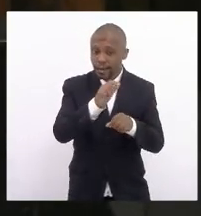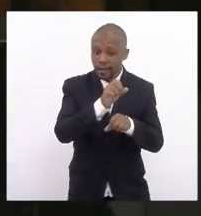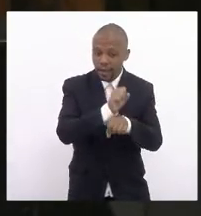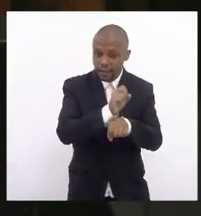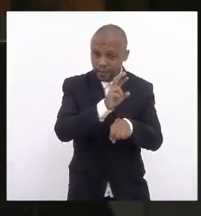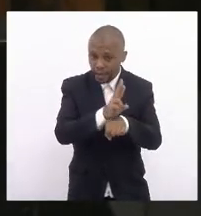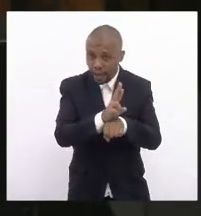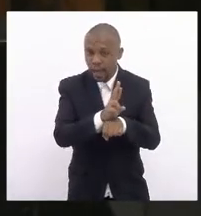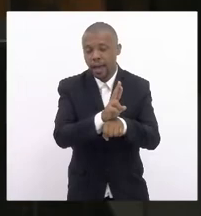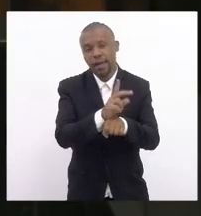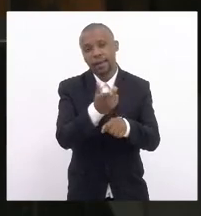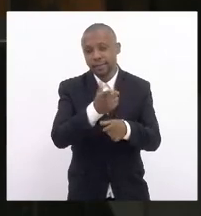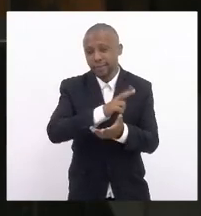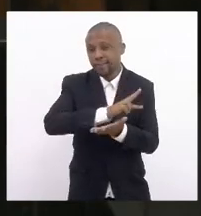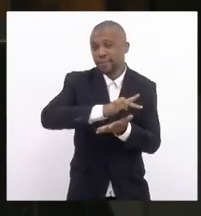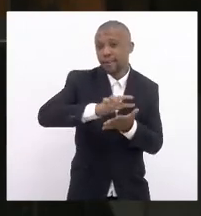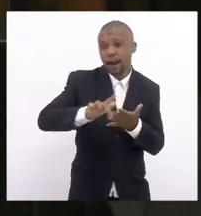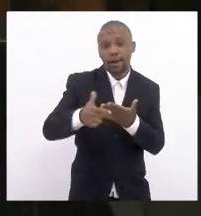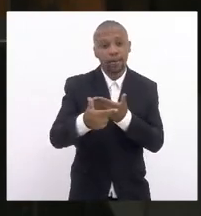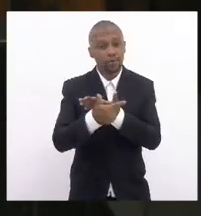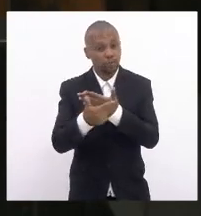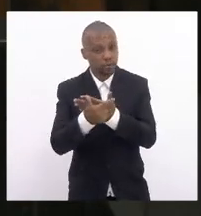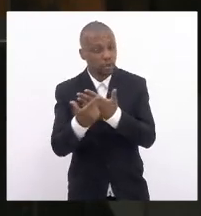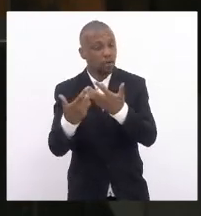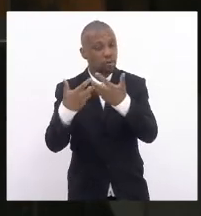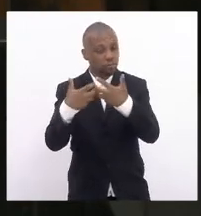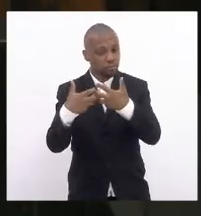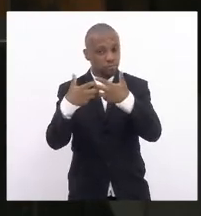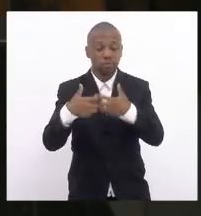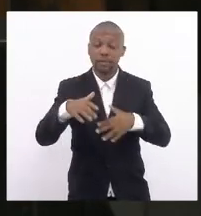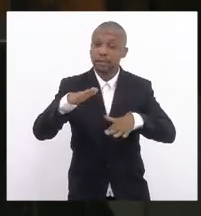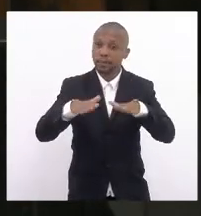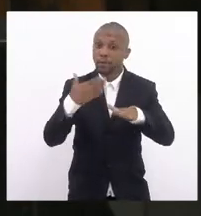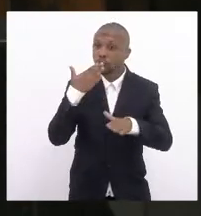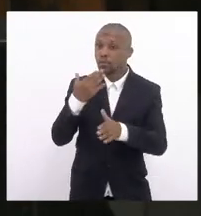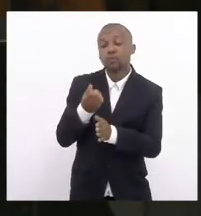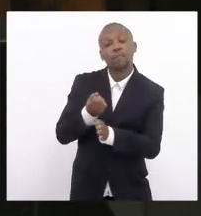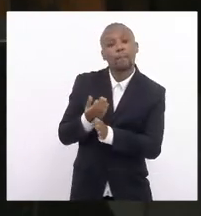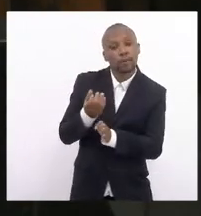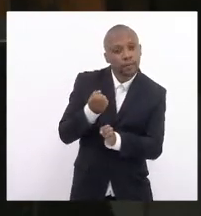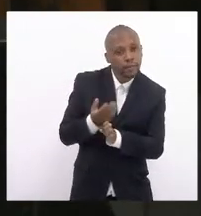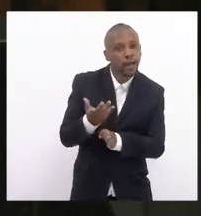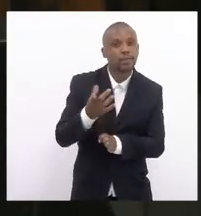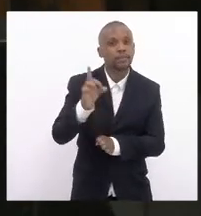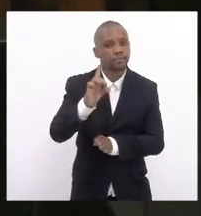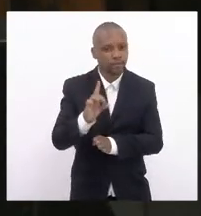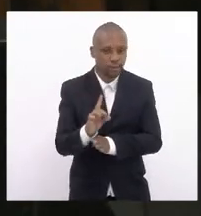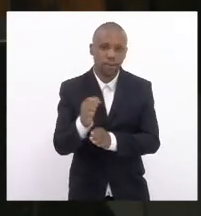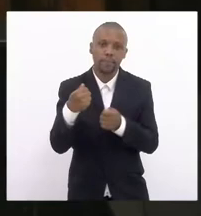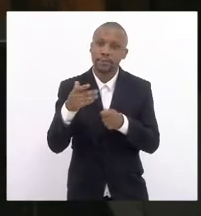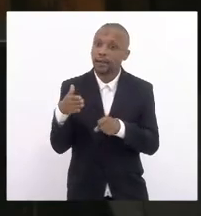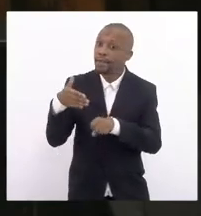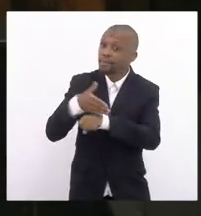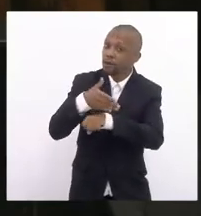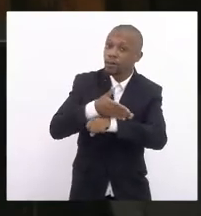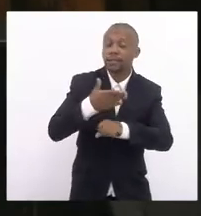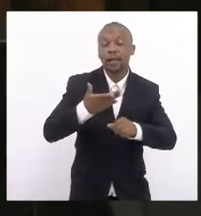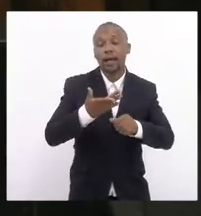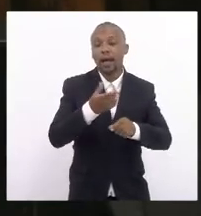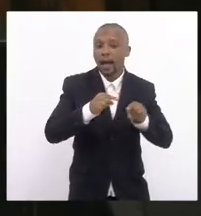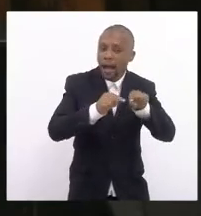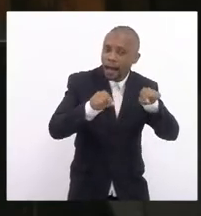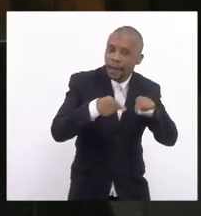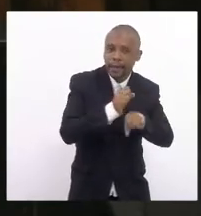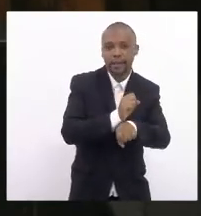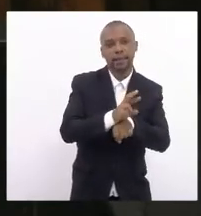incluídos, muitas vezes, dependendo da modalidade da deficiência que apresentam, têm que frequentar a sala, Flávio, mas tem que ter momentos também